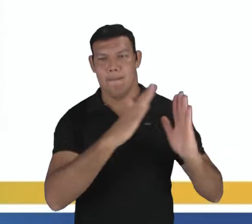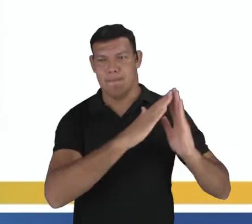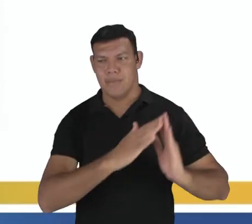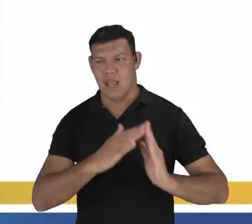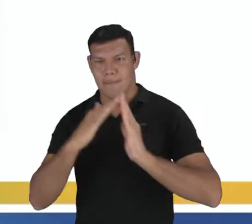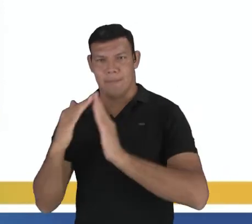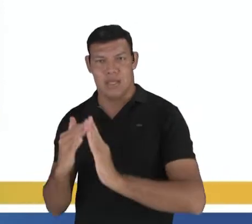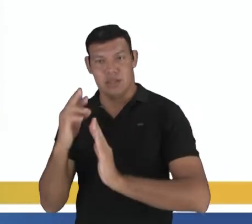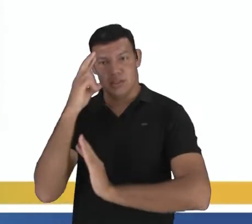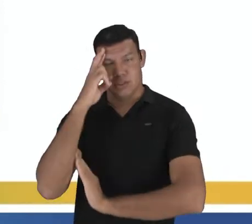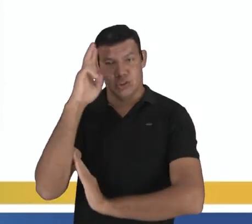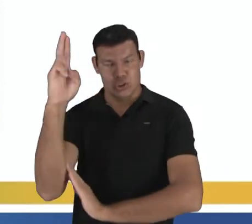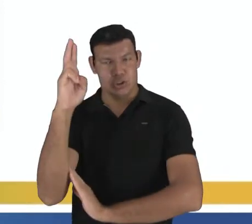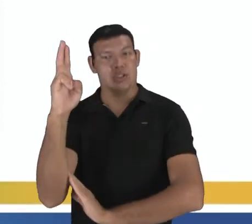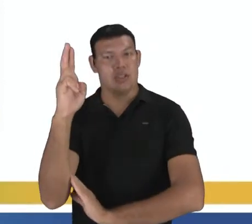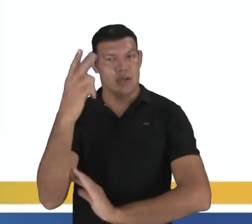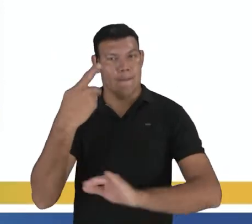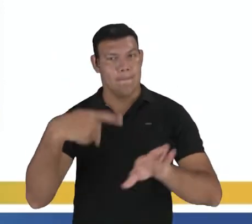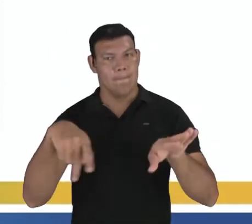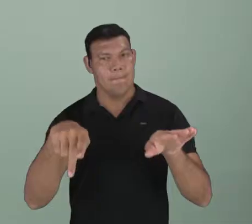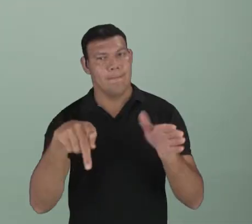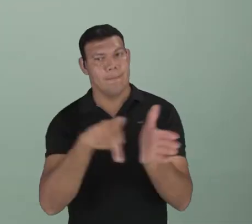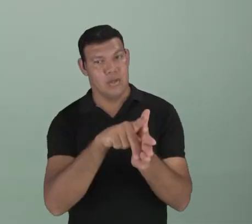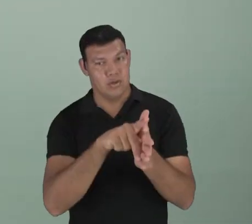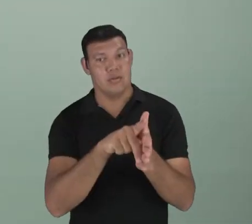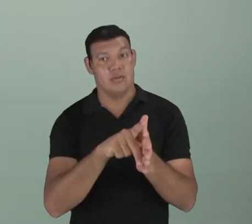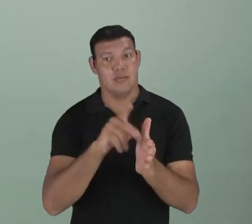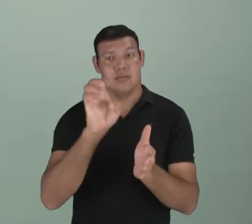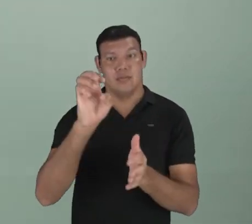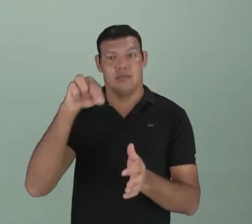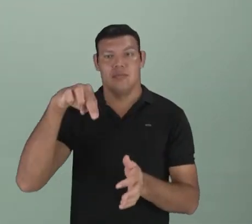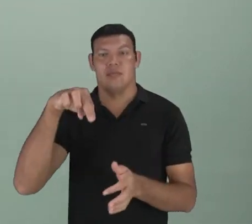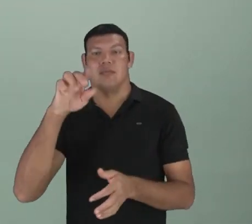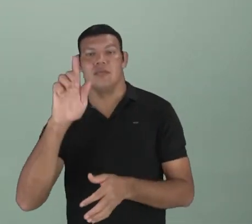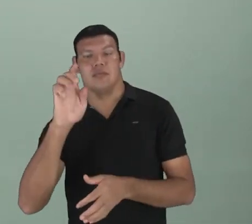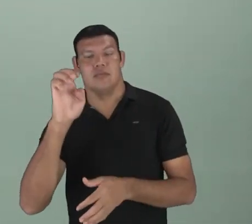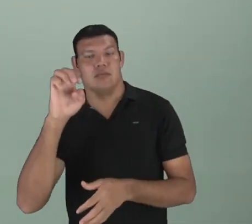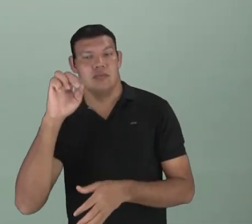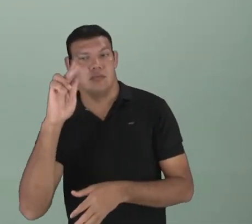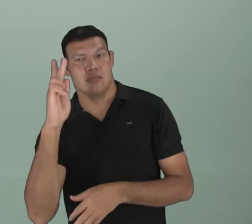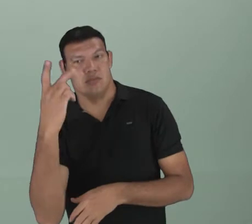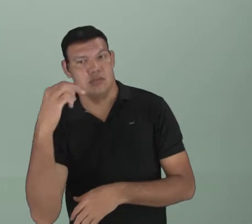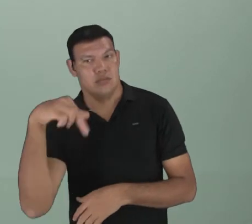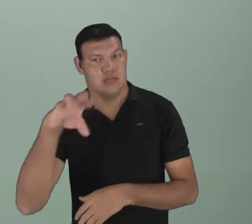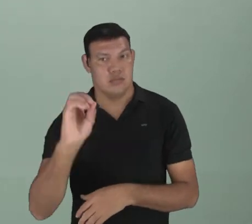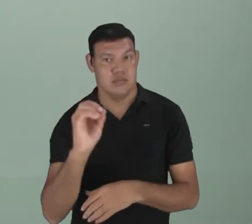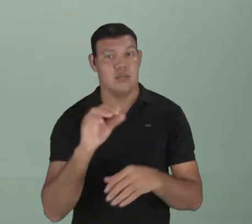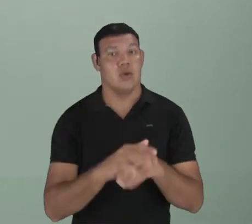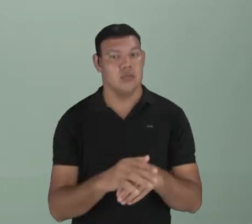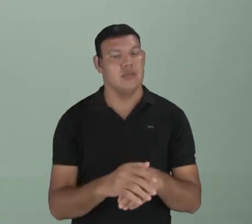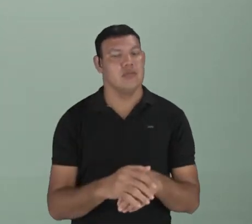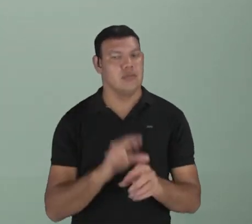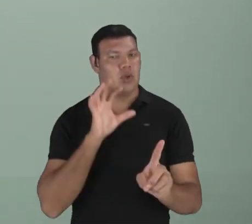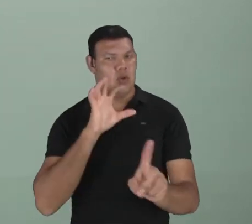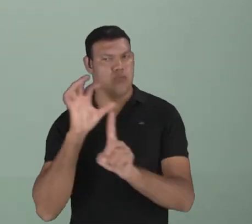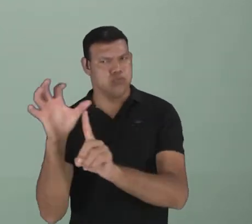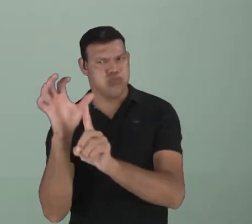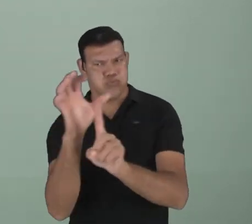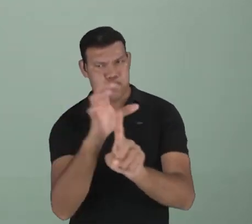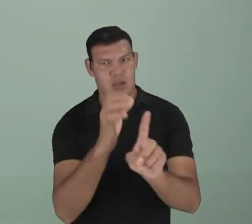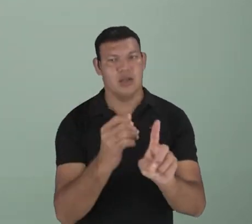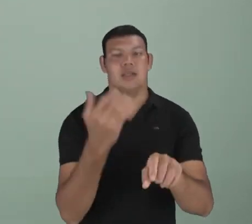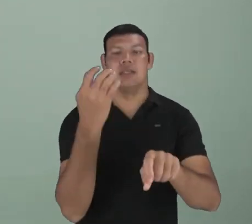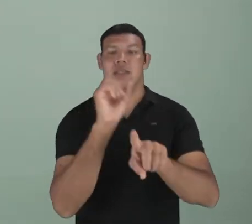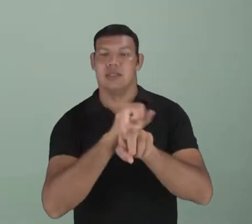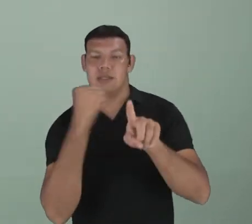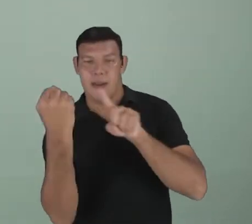do engenho, ele vai ser uma figura social, né, que vai ser muito influente aí nas práticas sociais e